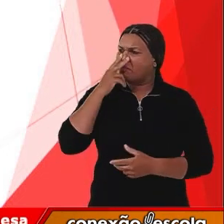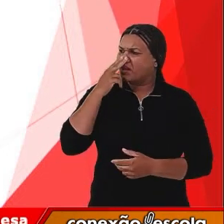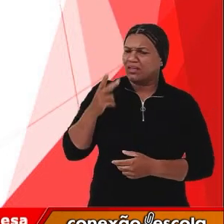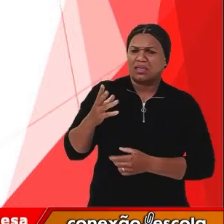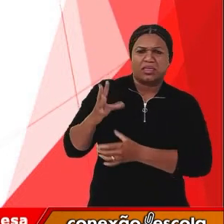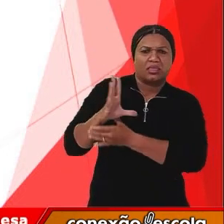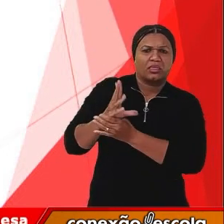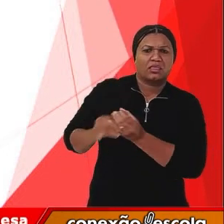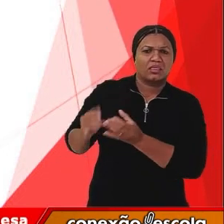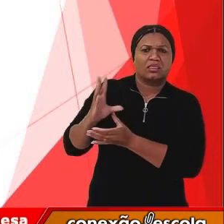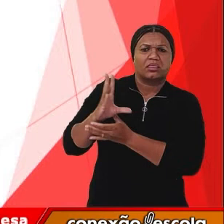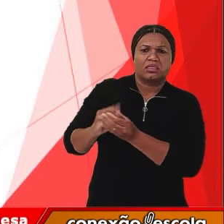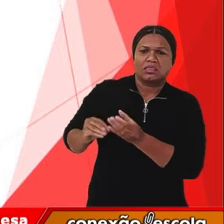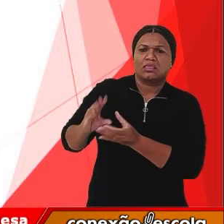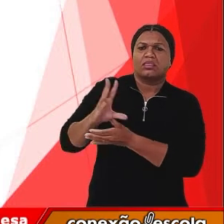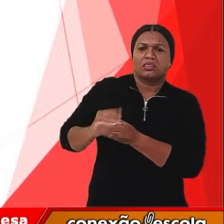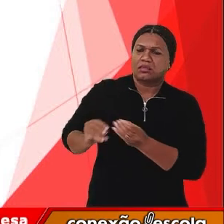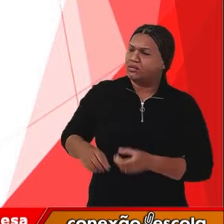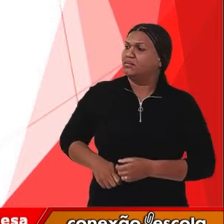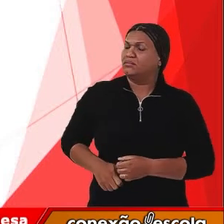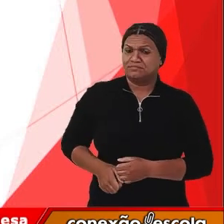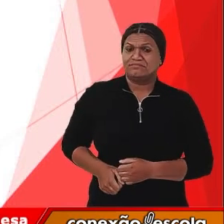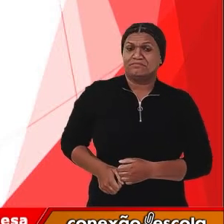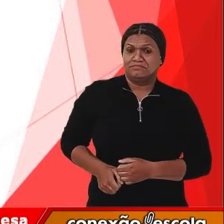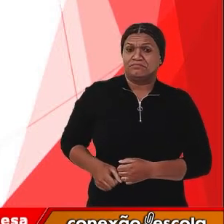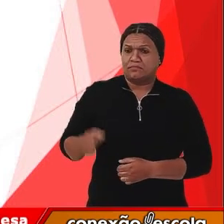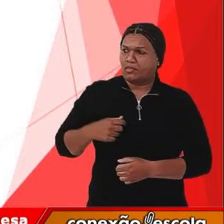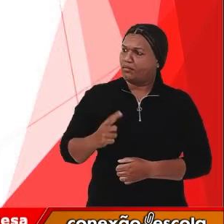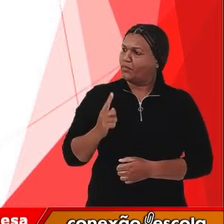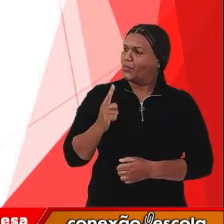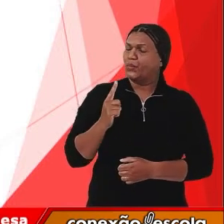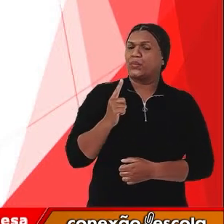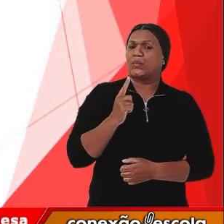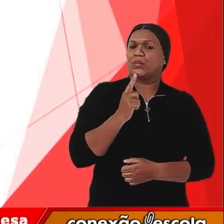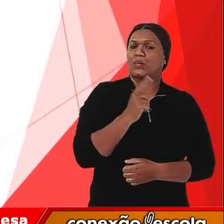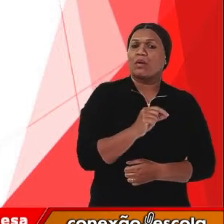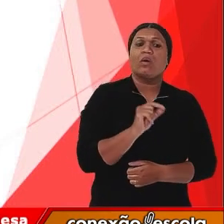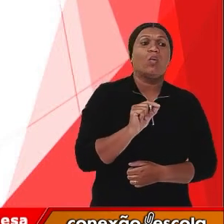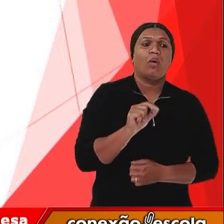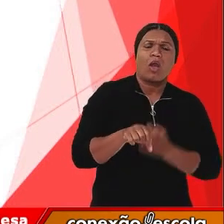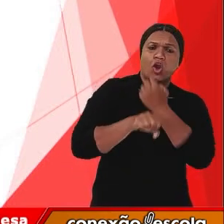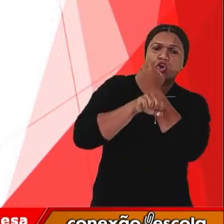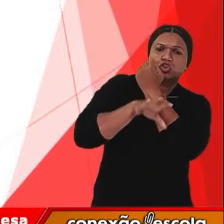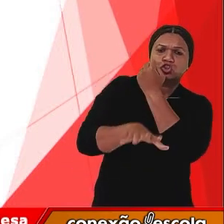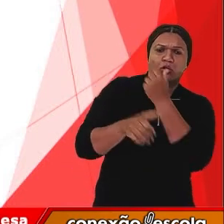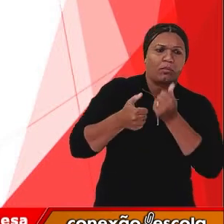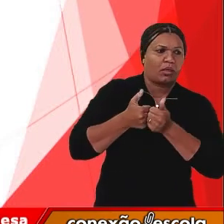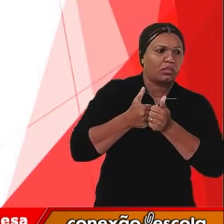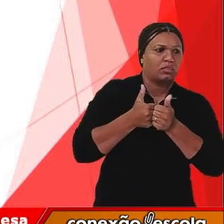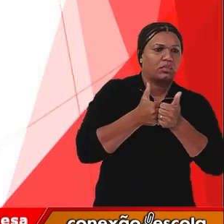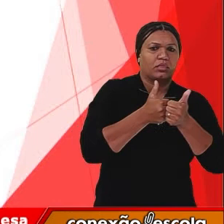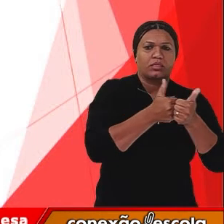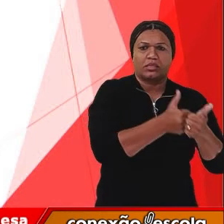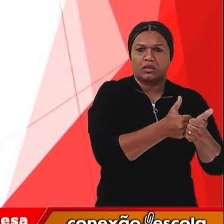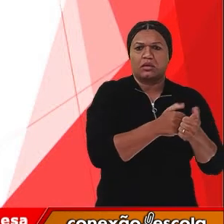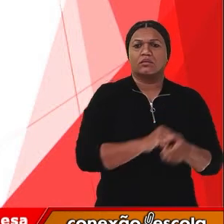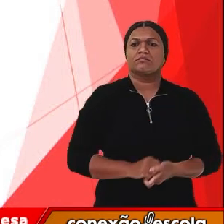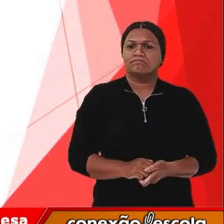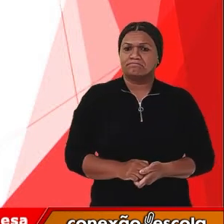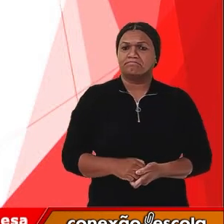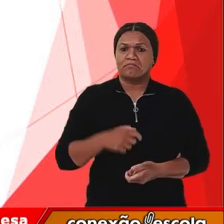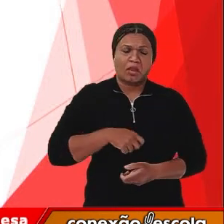arremeda e quando saio a minha sogra vai comigo fazendo o que eu faço